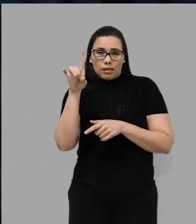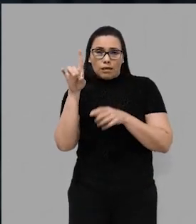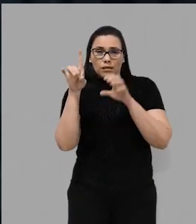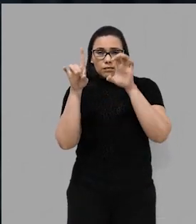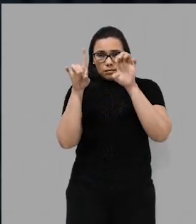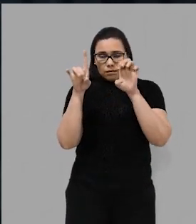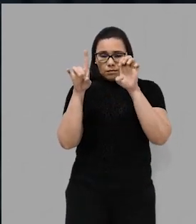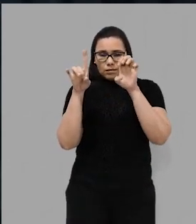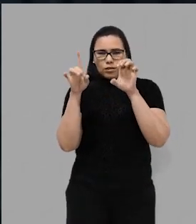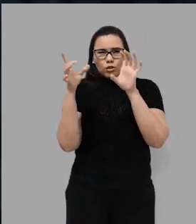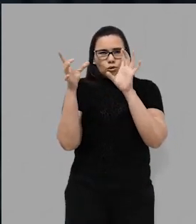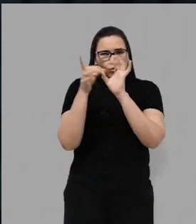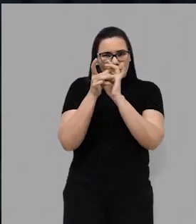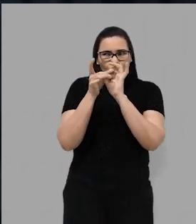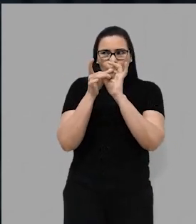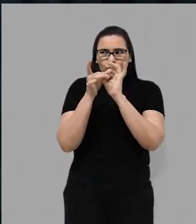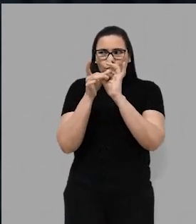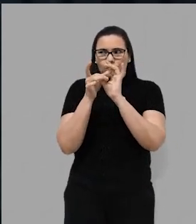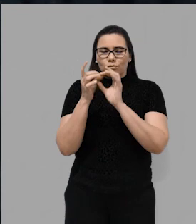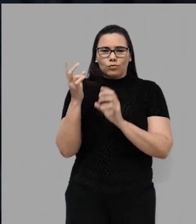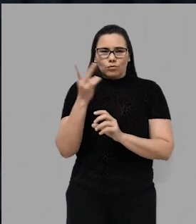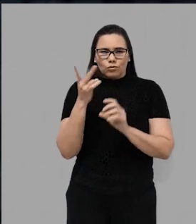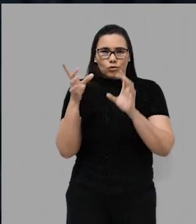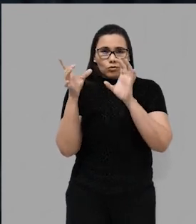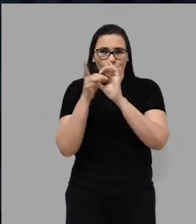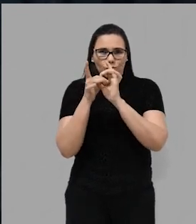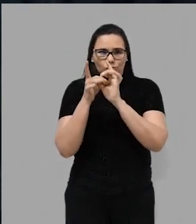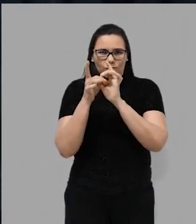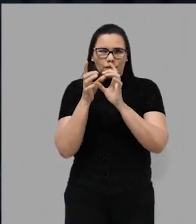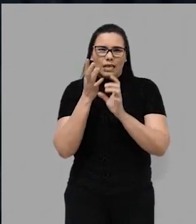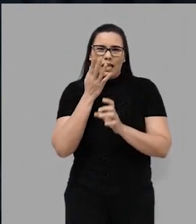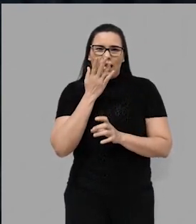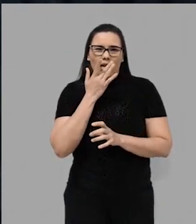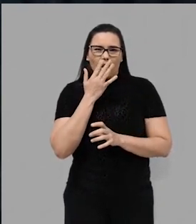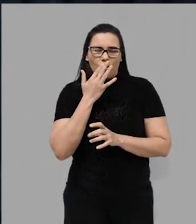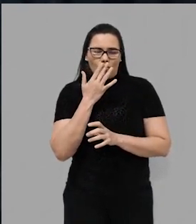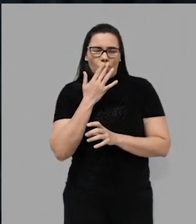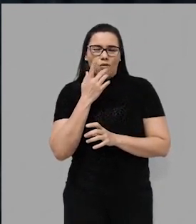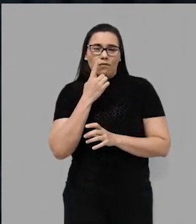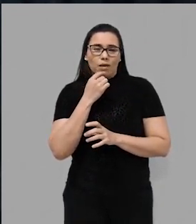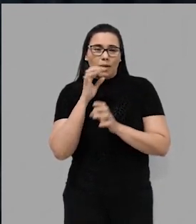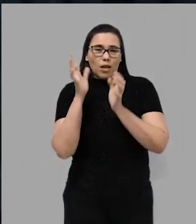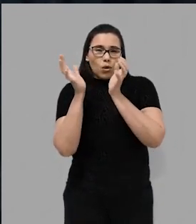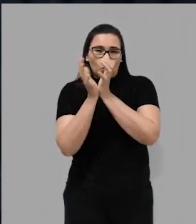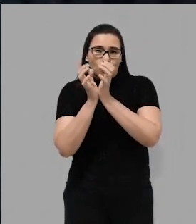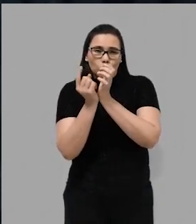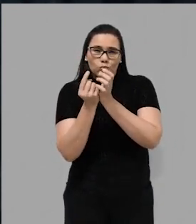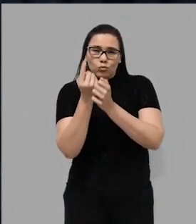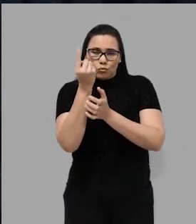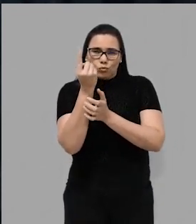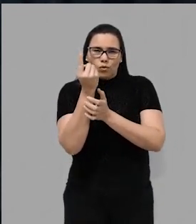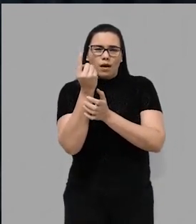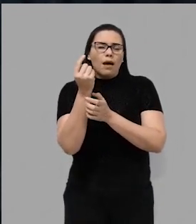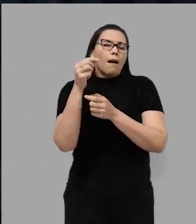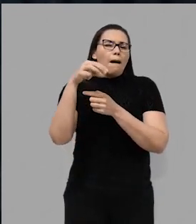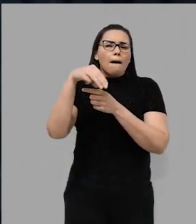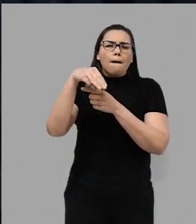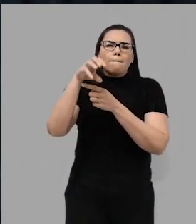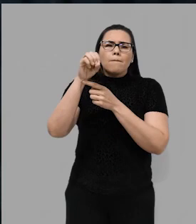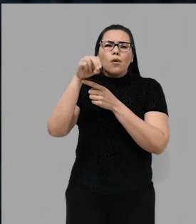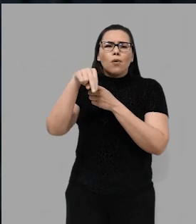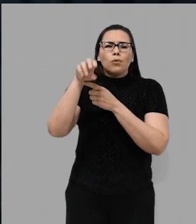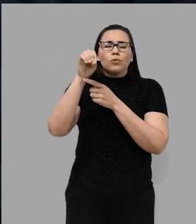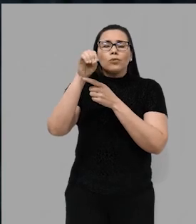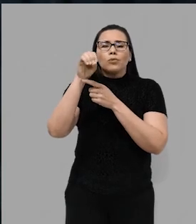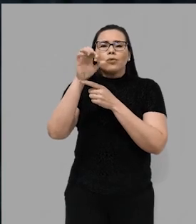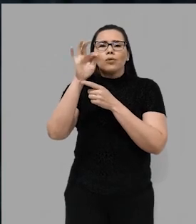E. Todos eles estão aqui, ó, esses 2 indivíduos estão formando um grupo. Por que esse grupo ele é monofilético? Porque